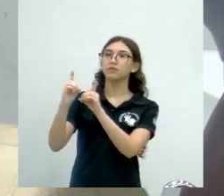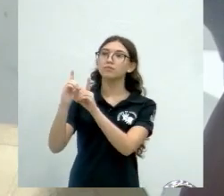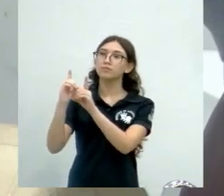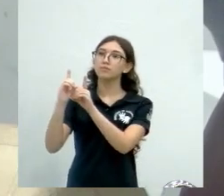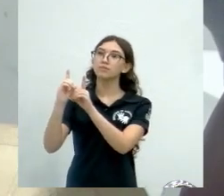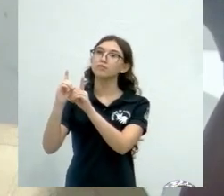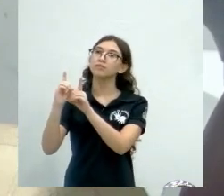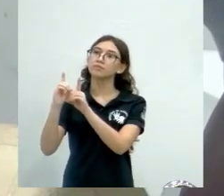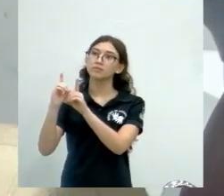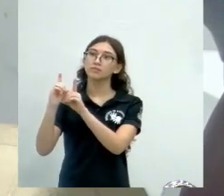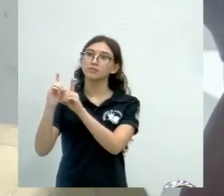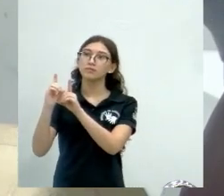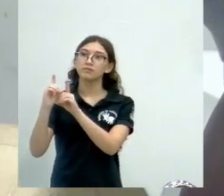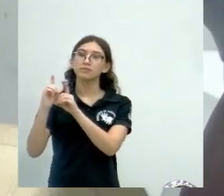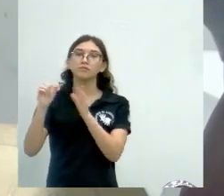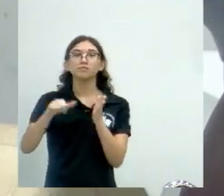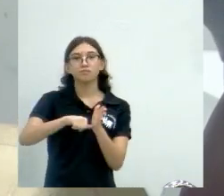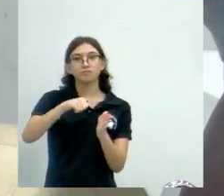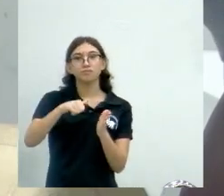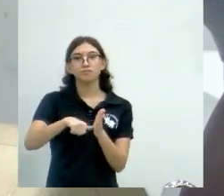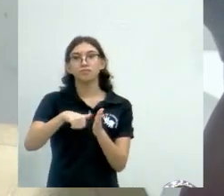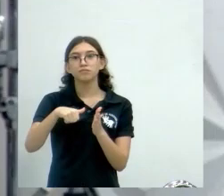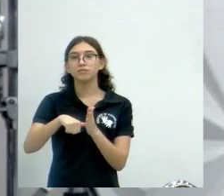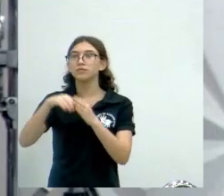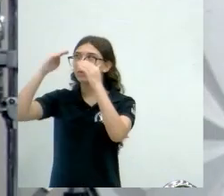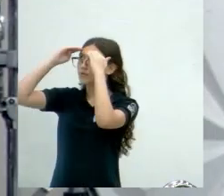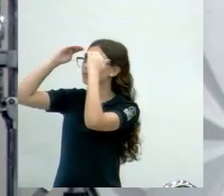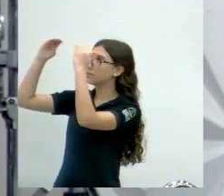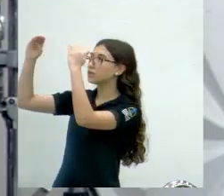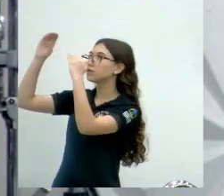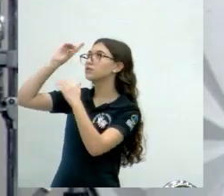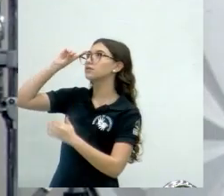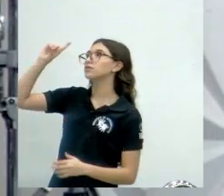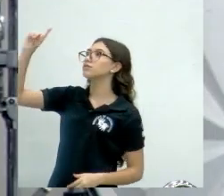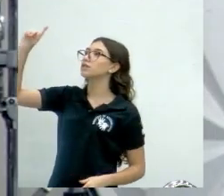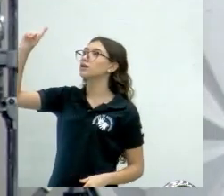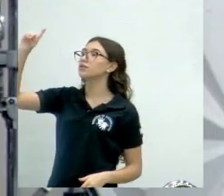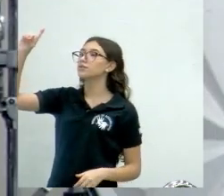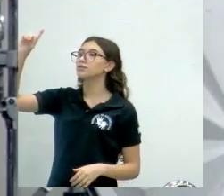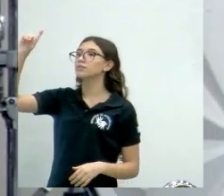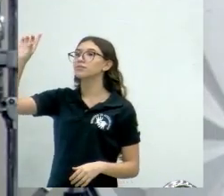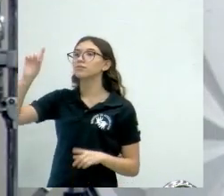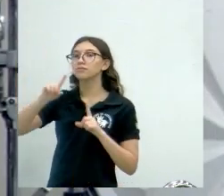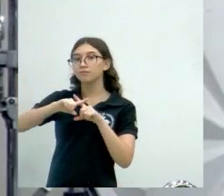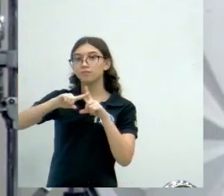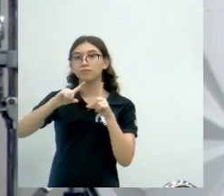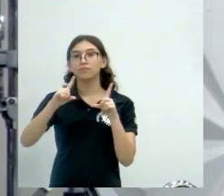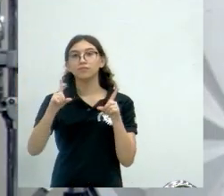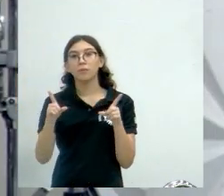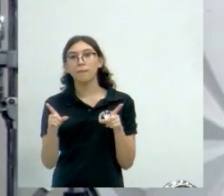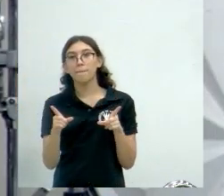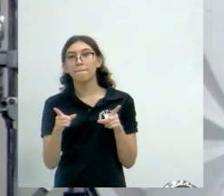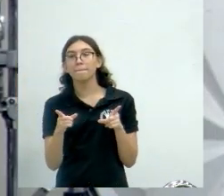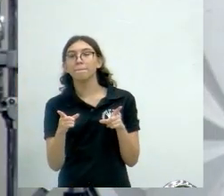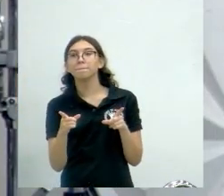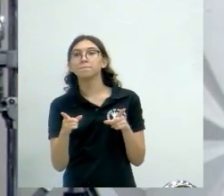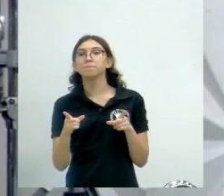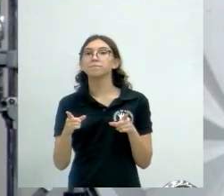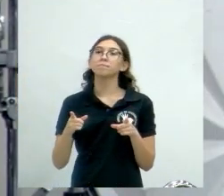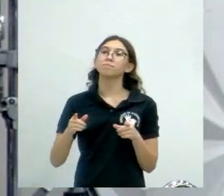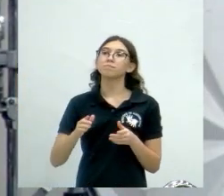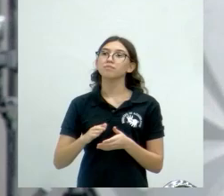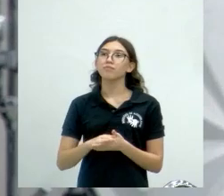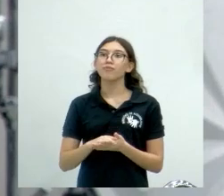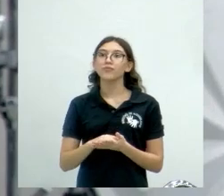submete, primeiro, à disciplina do Senhor, mas também à repreensão e à correção da palavra e daqueles que estão à